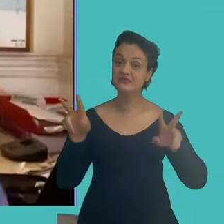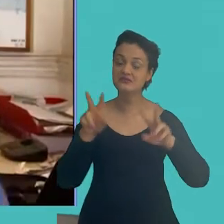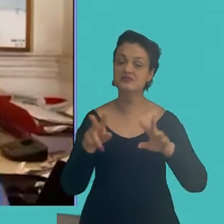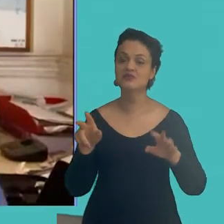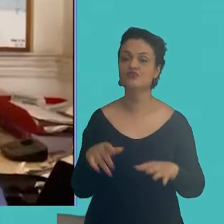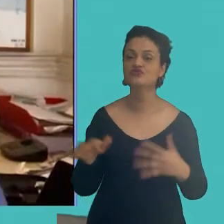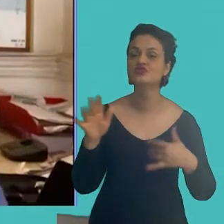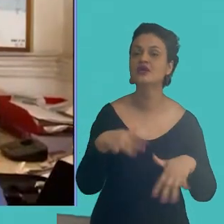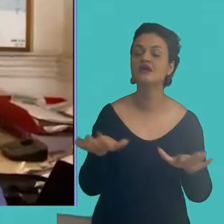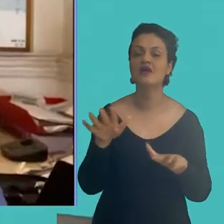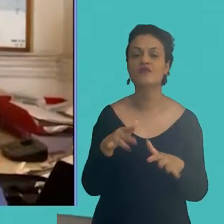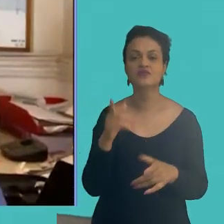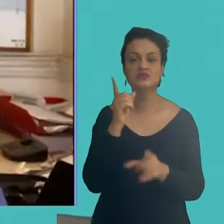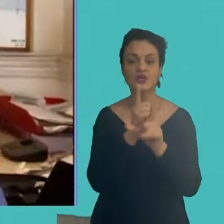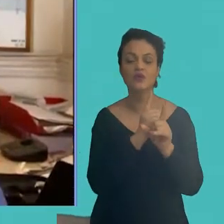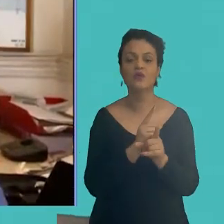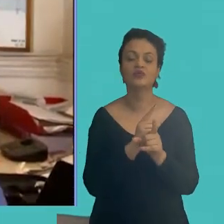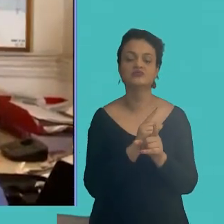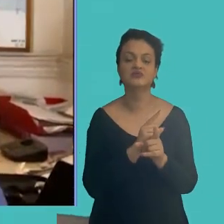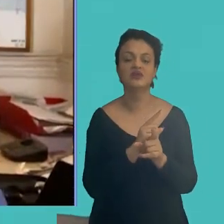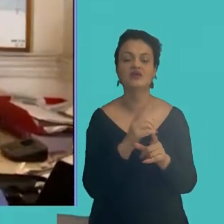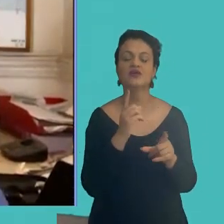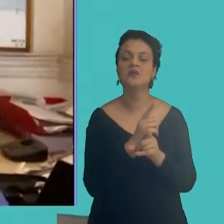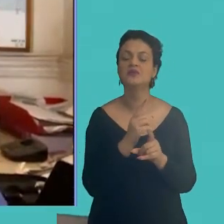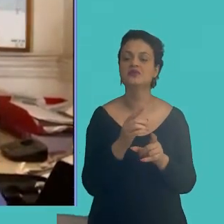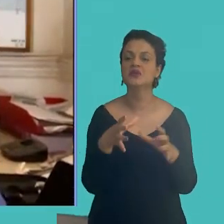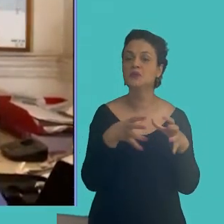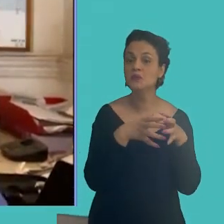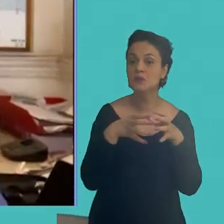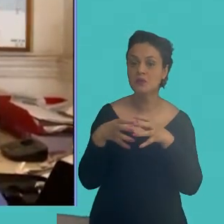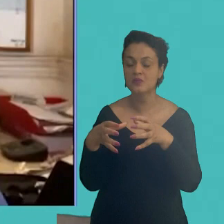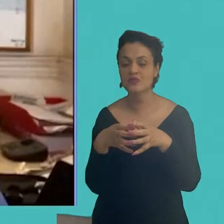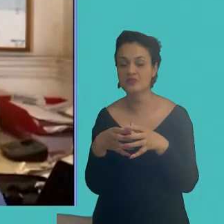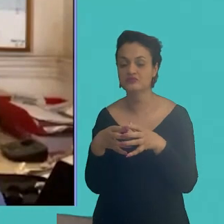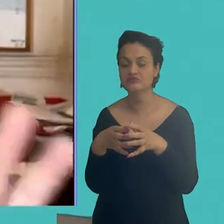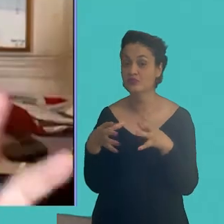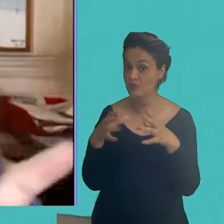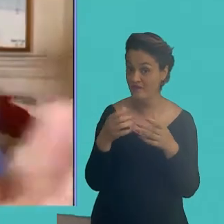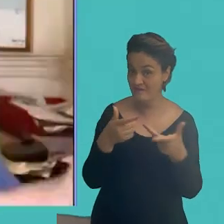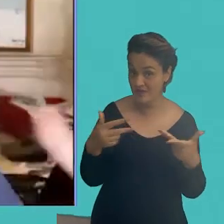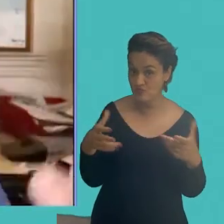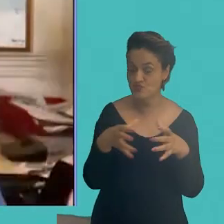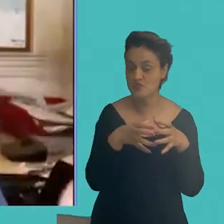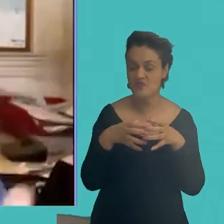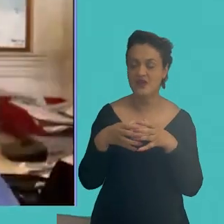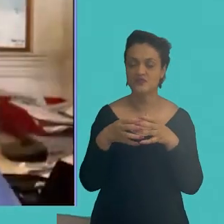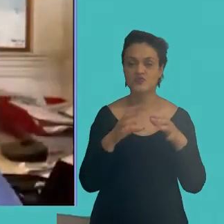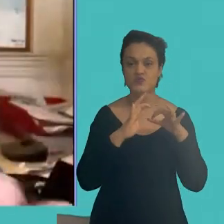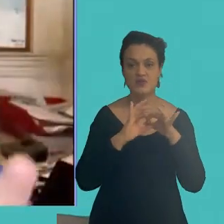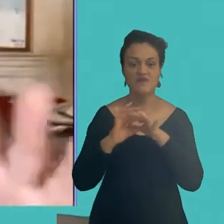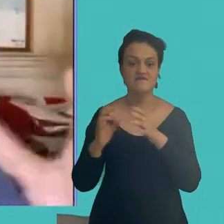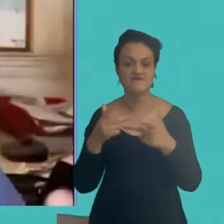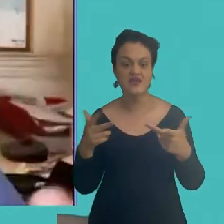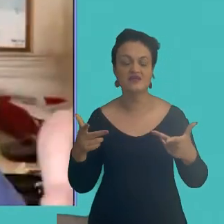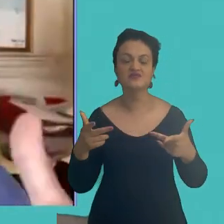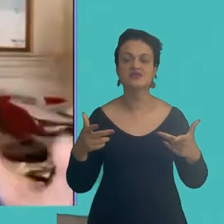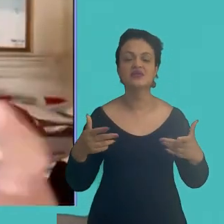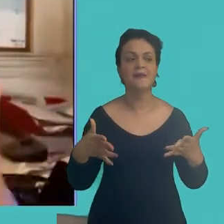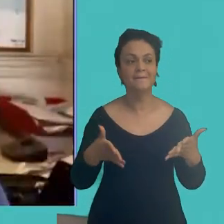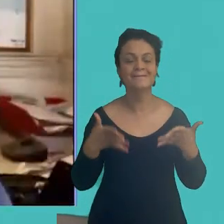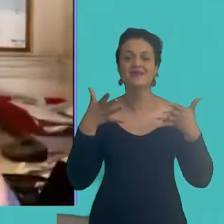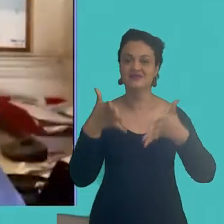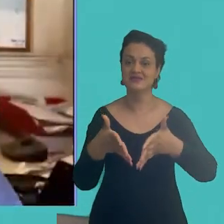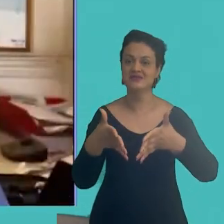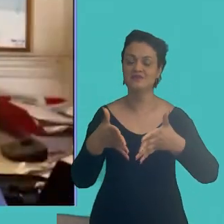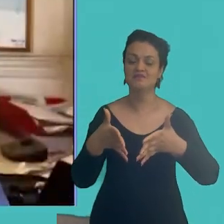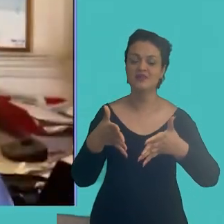traduz em grande parte das correntes, estou falando no plural, que a gente envolveu aí nesse rótulo,